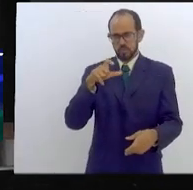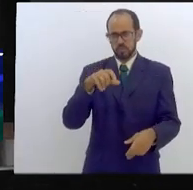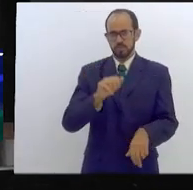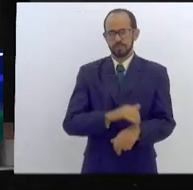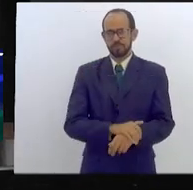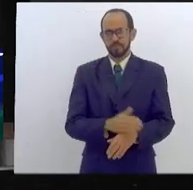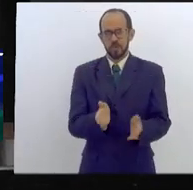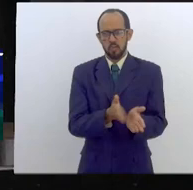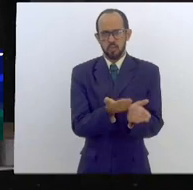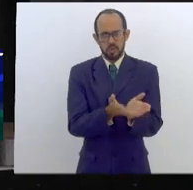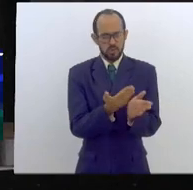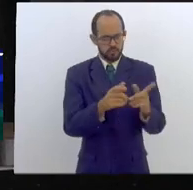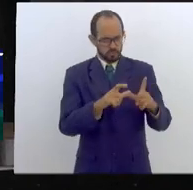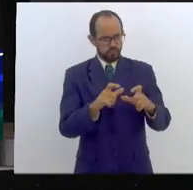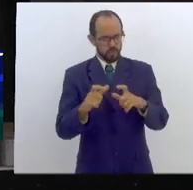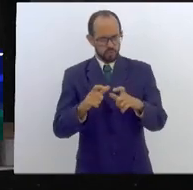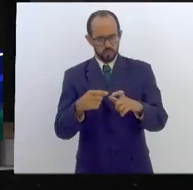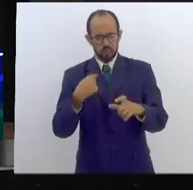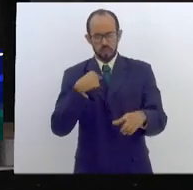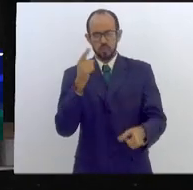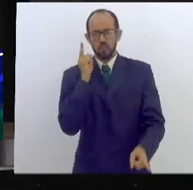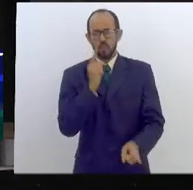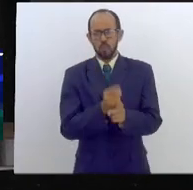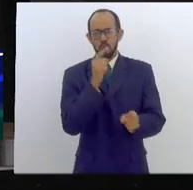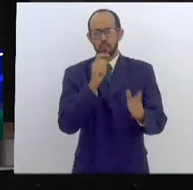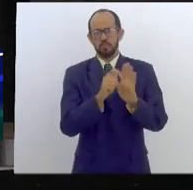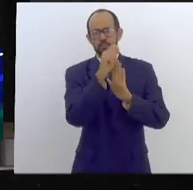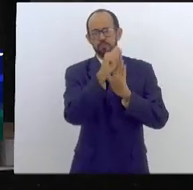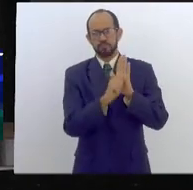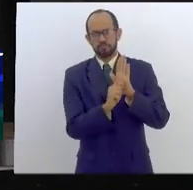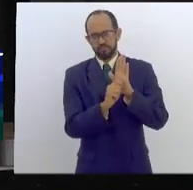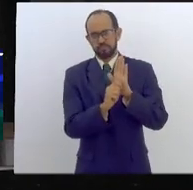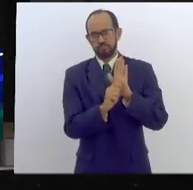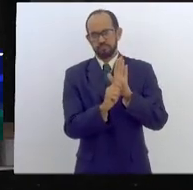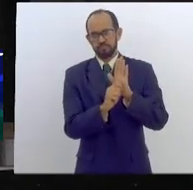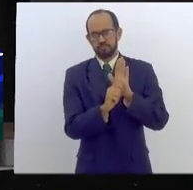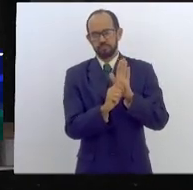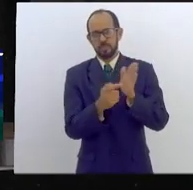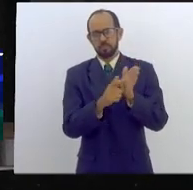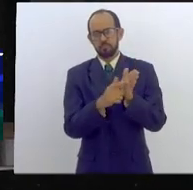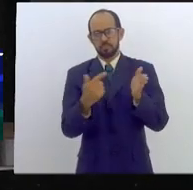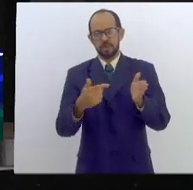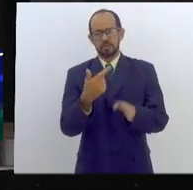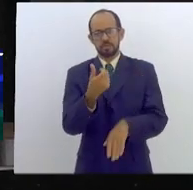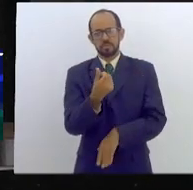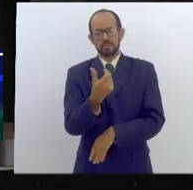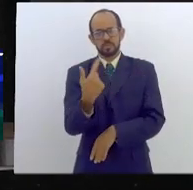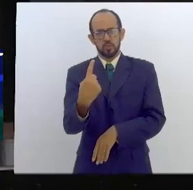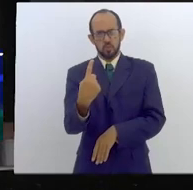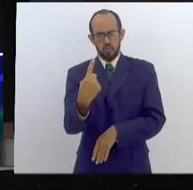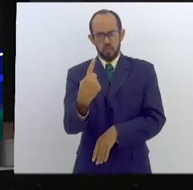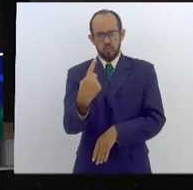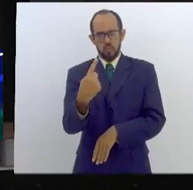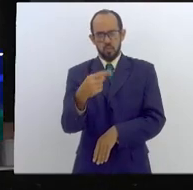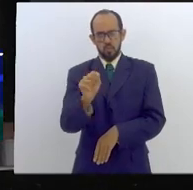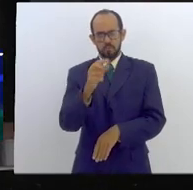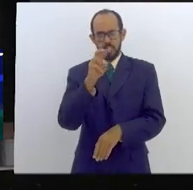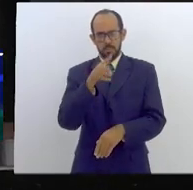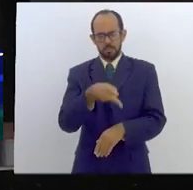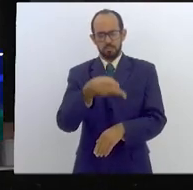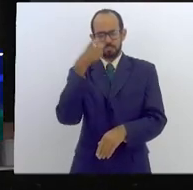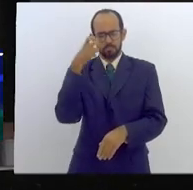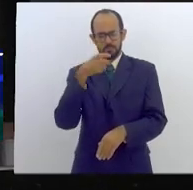fotografias, eu encontrei um texto na página 61 para ilustrar as